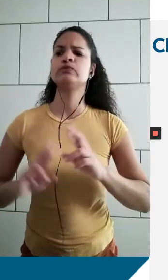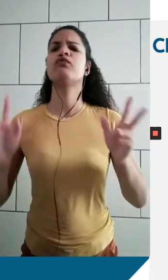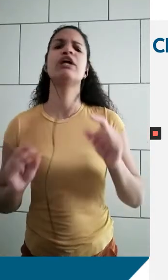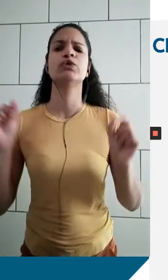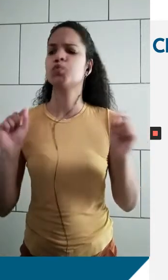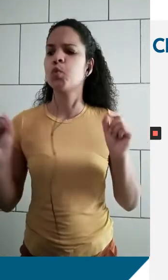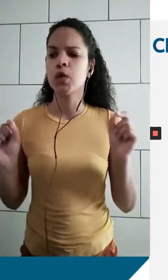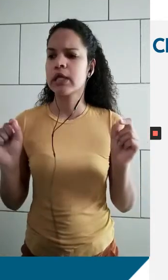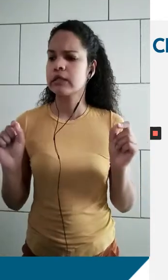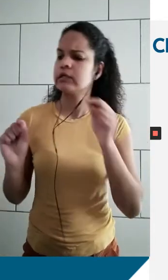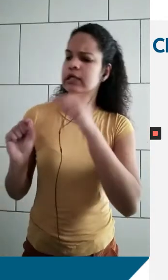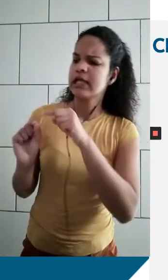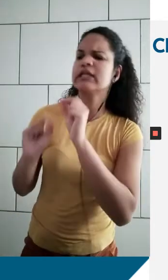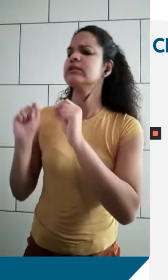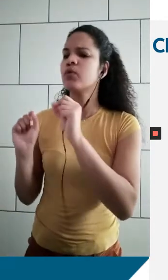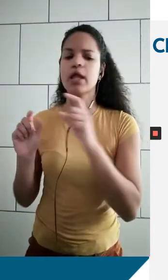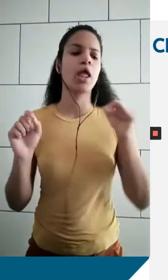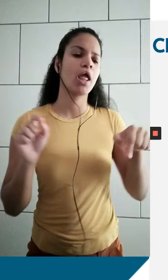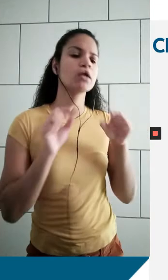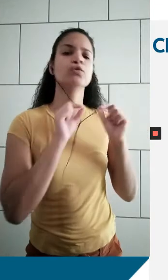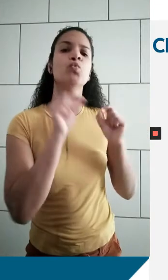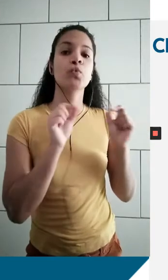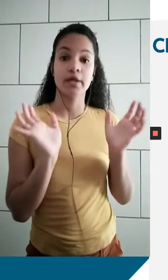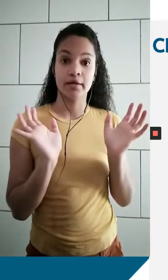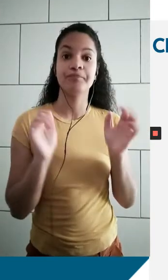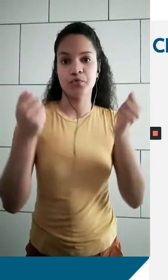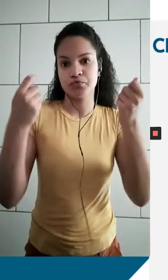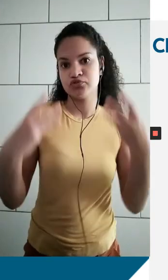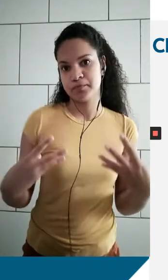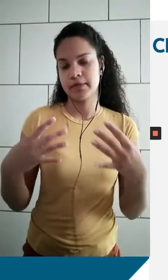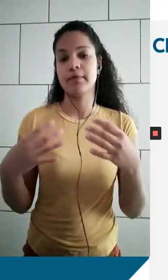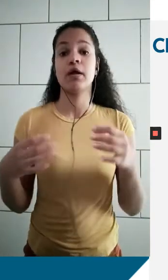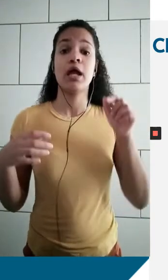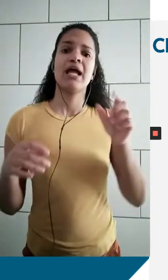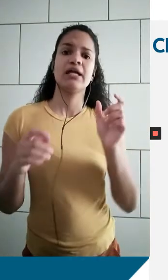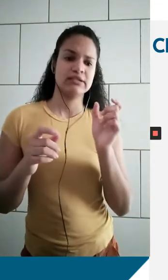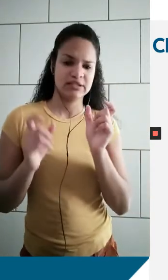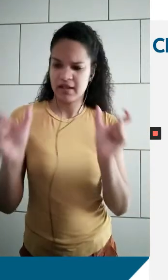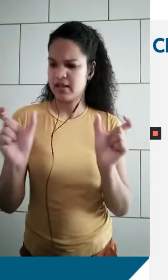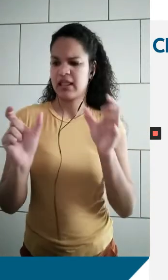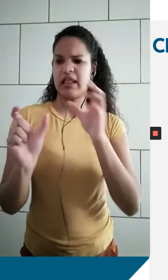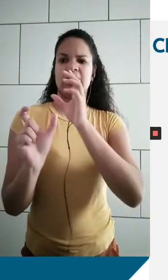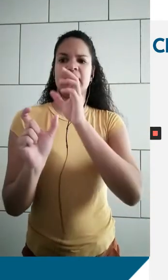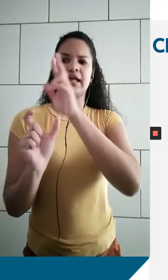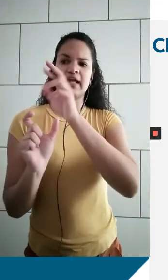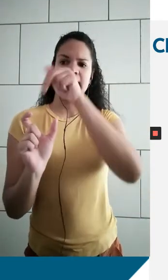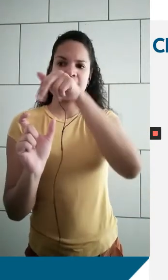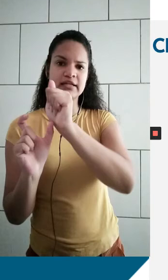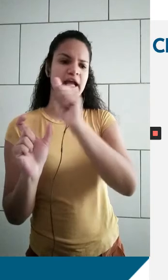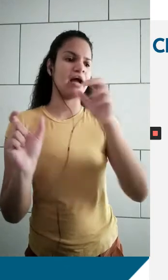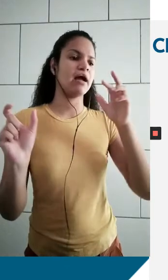causa, cada nome deste, devido aos termos em inglês dessas substâncias. O que são